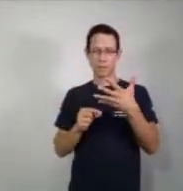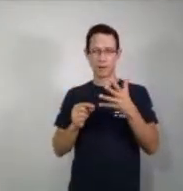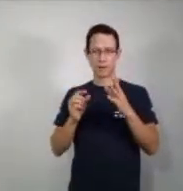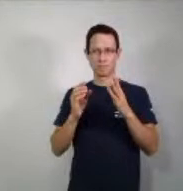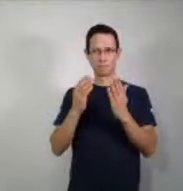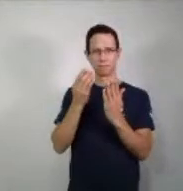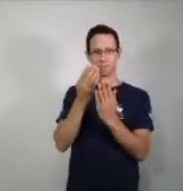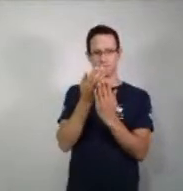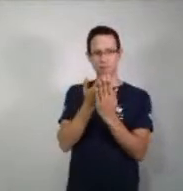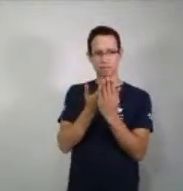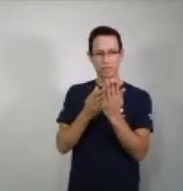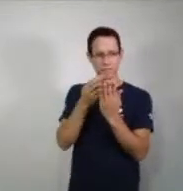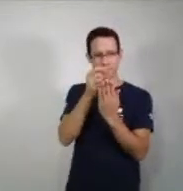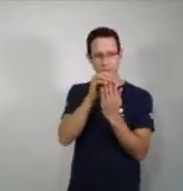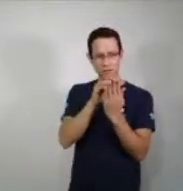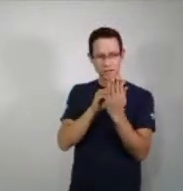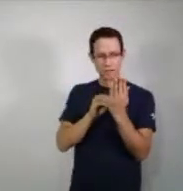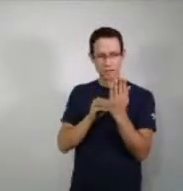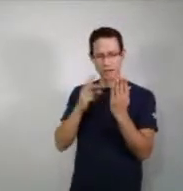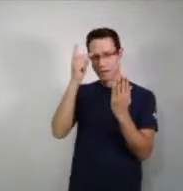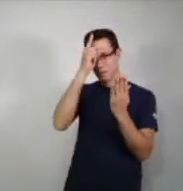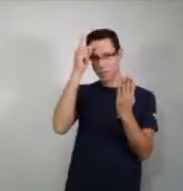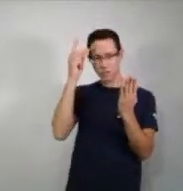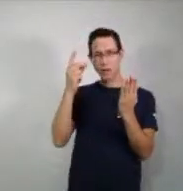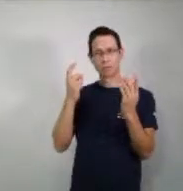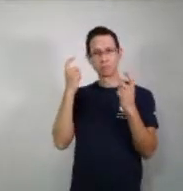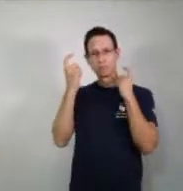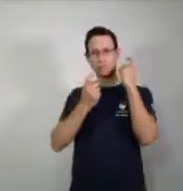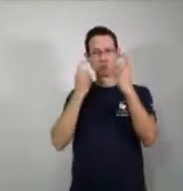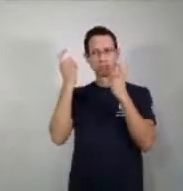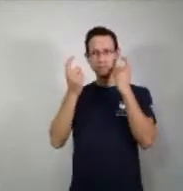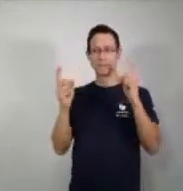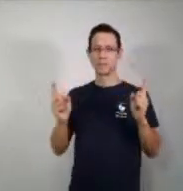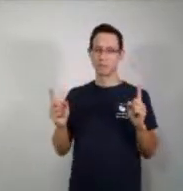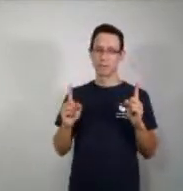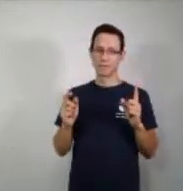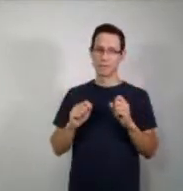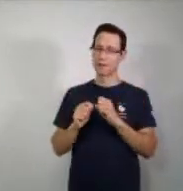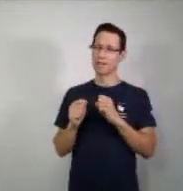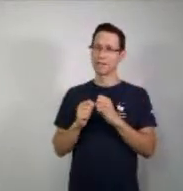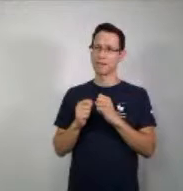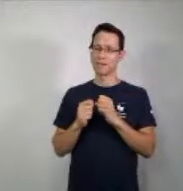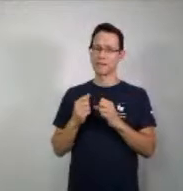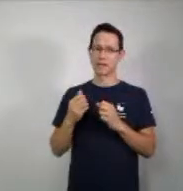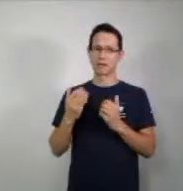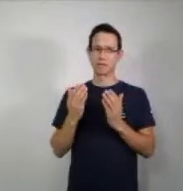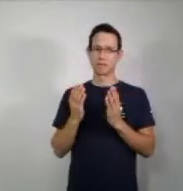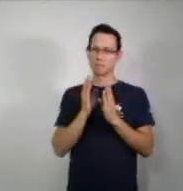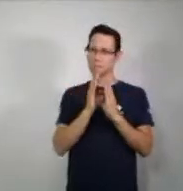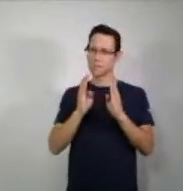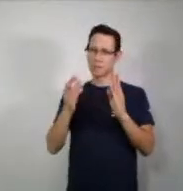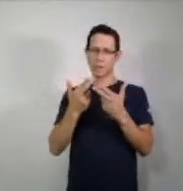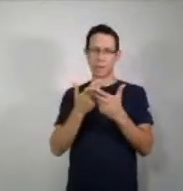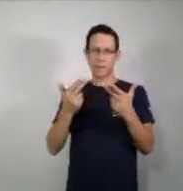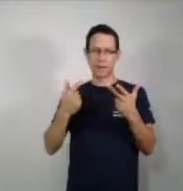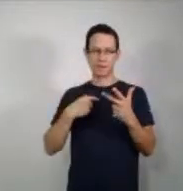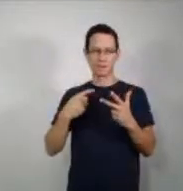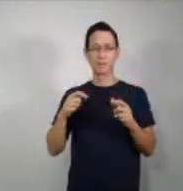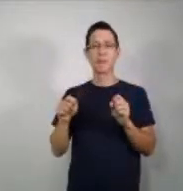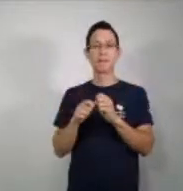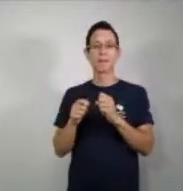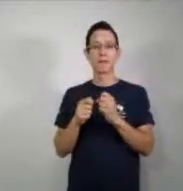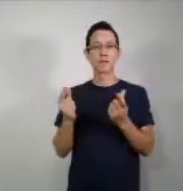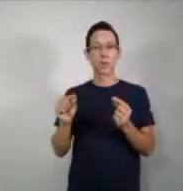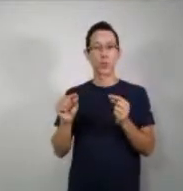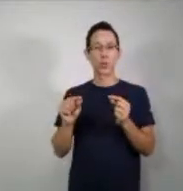de que, como foi uma pessoa que não teve muito essa preocupação, né, de fazer uma obra, apesar de ter feito, então ele fazia muita publicação